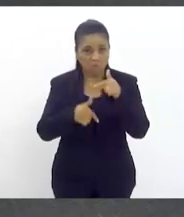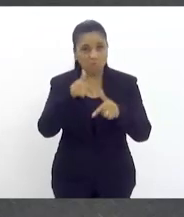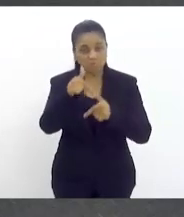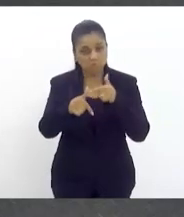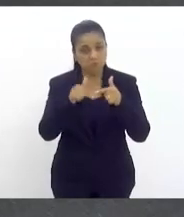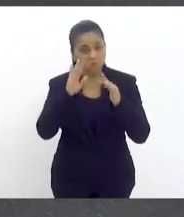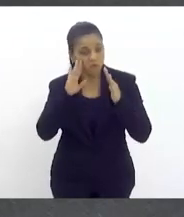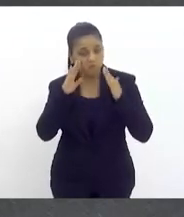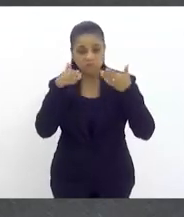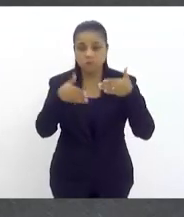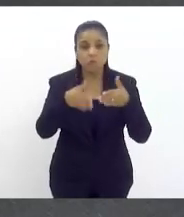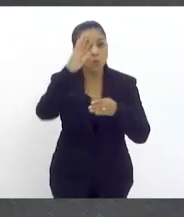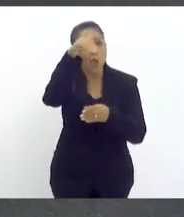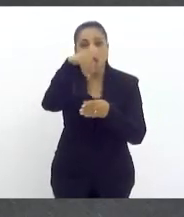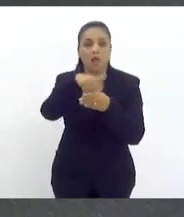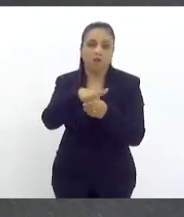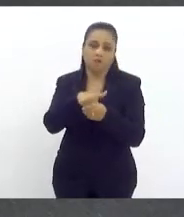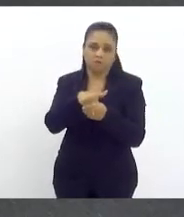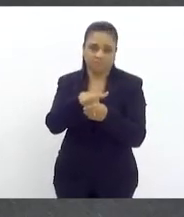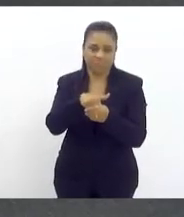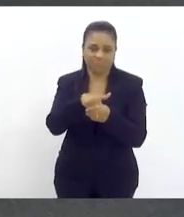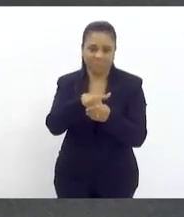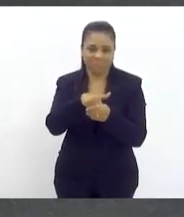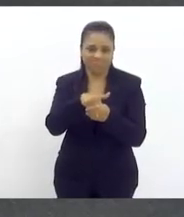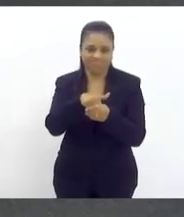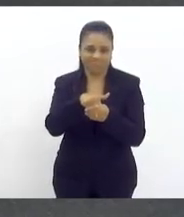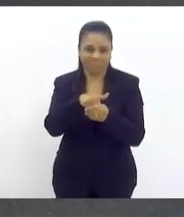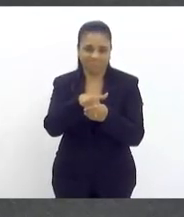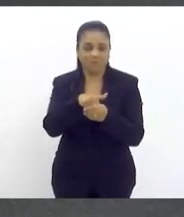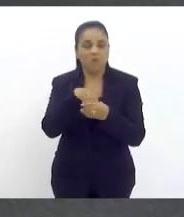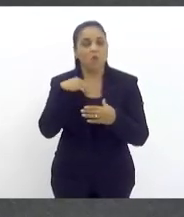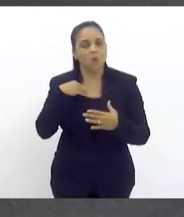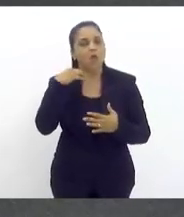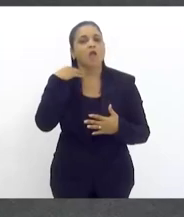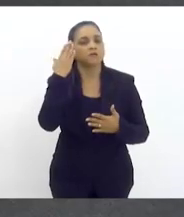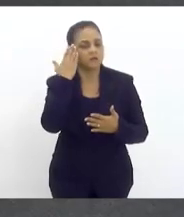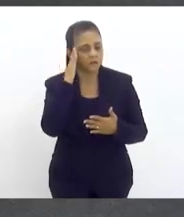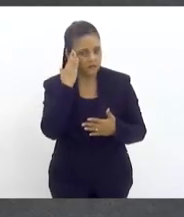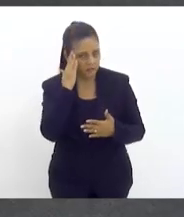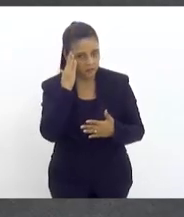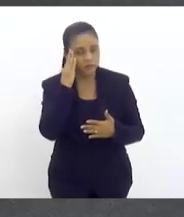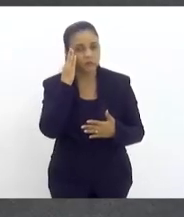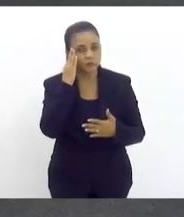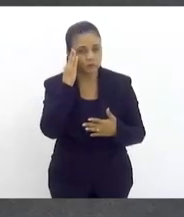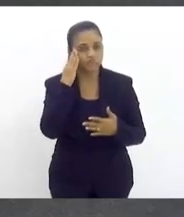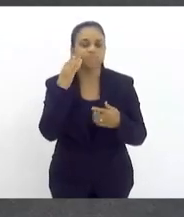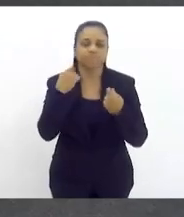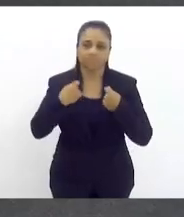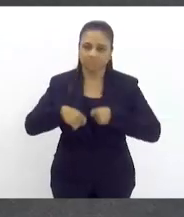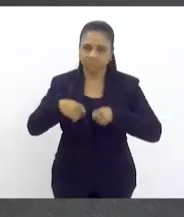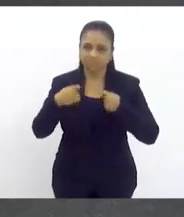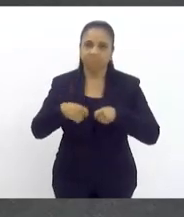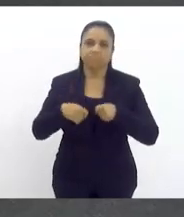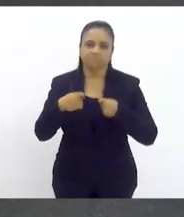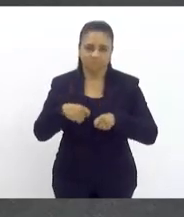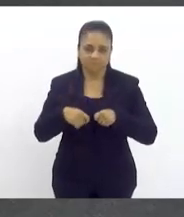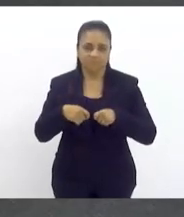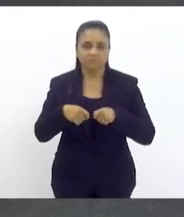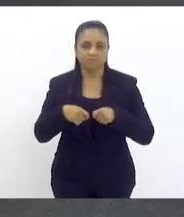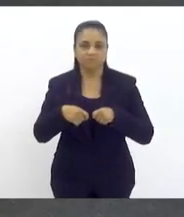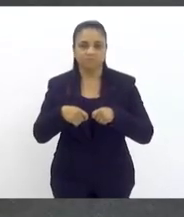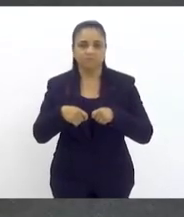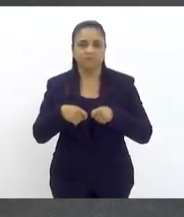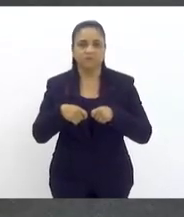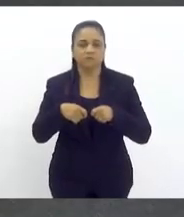qual nós fomos eleitos para fazer. Então, eu entendo, evidentemente, a necessidade